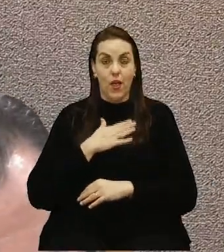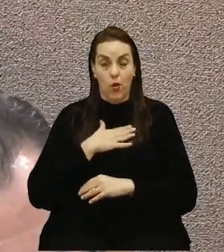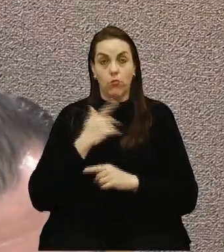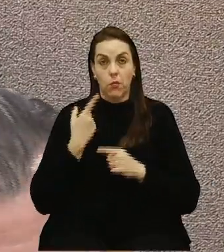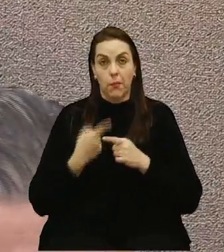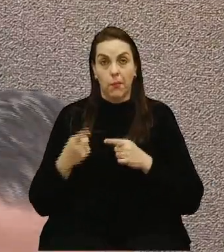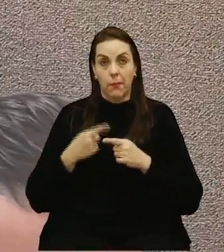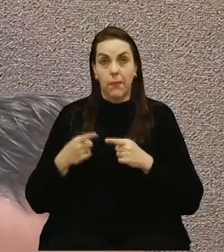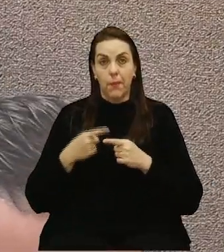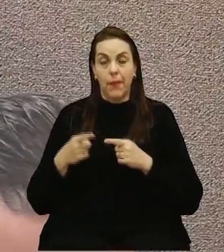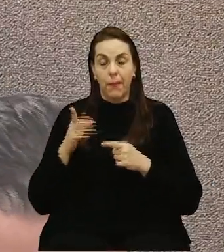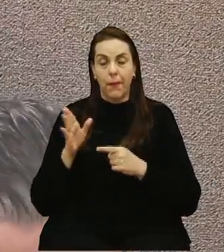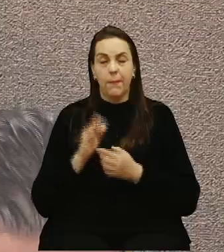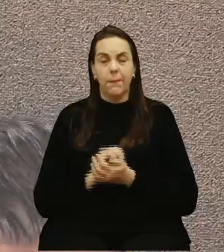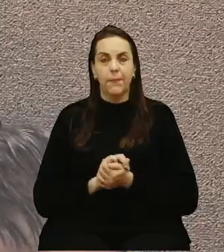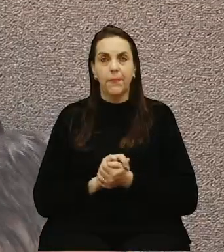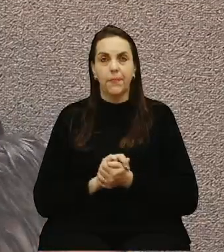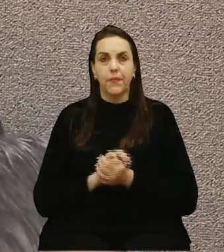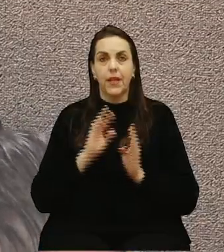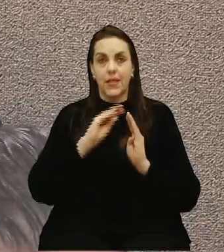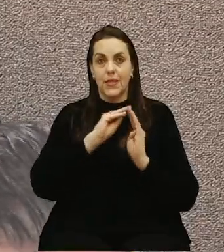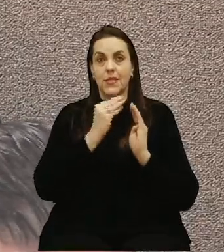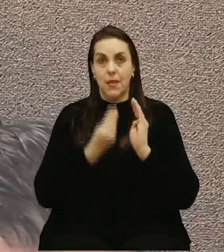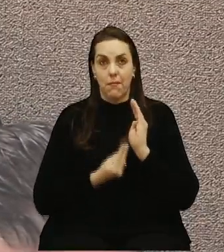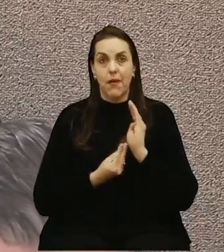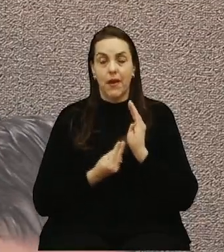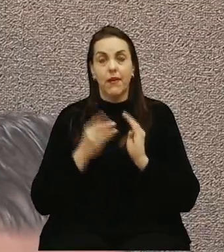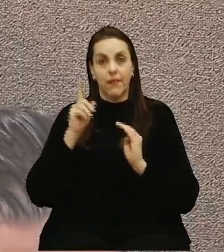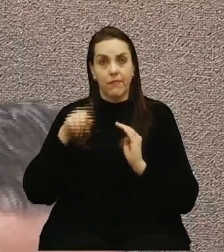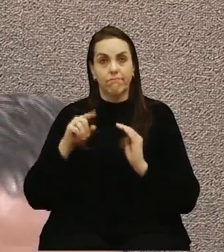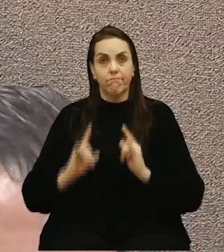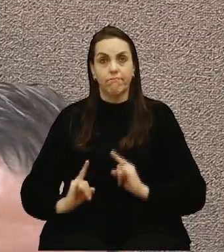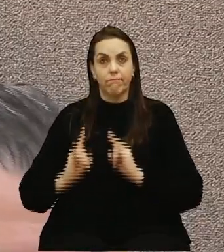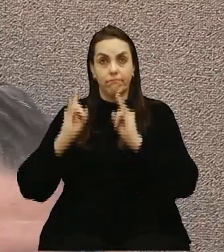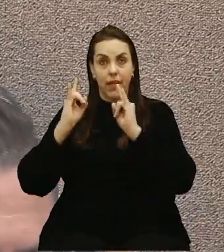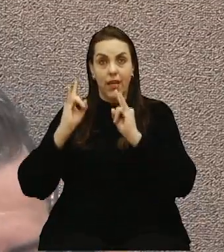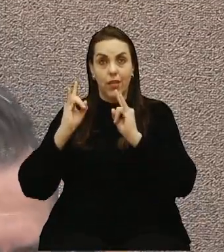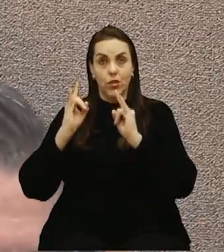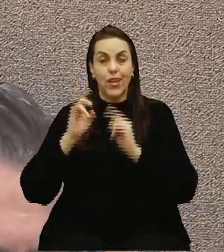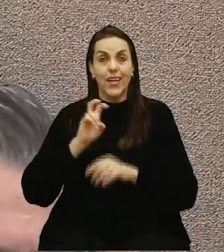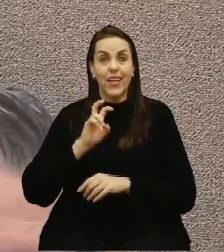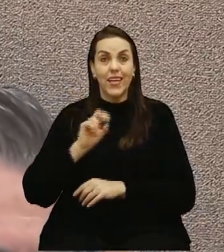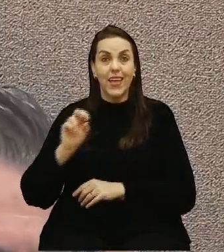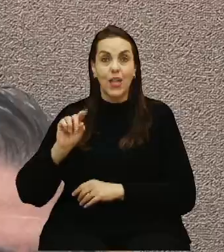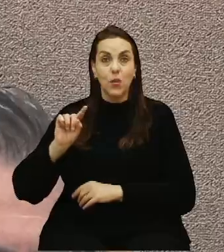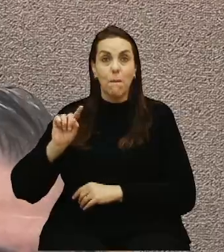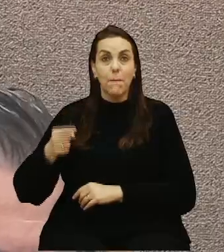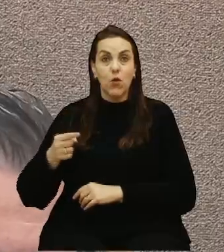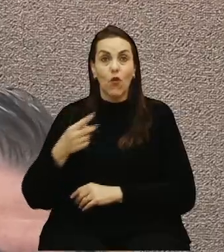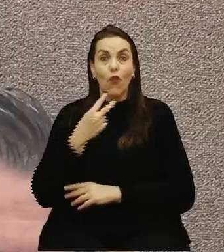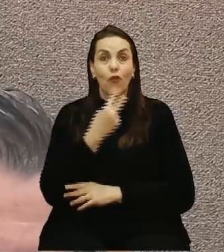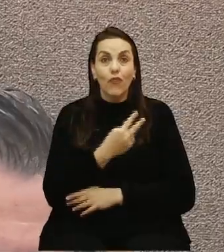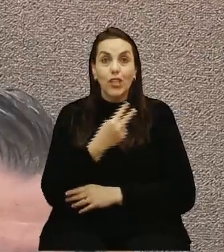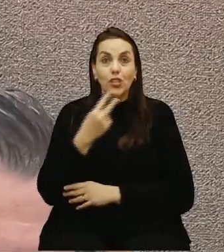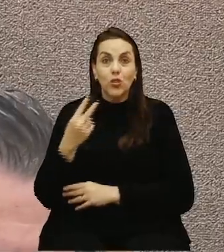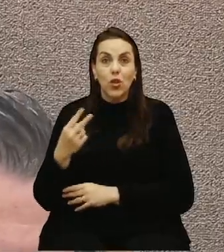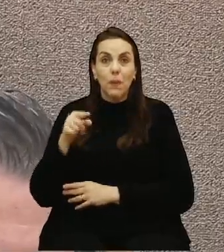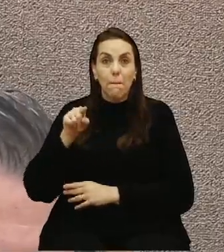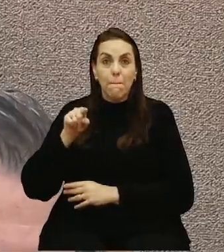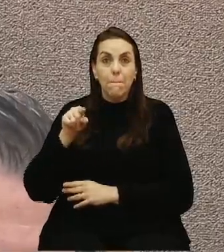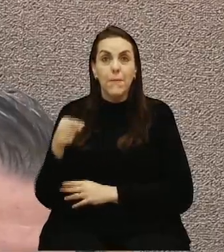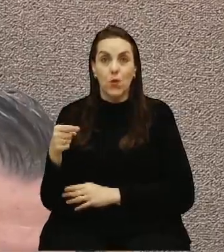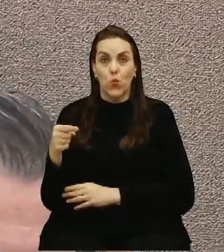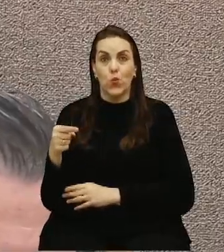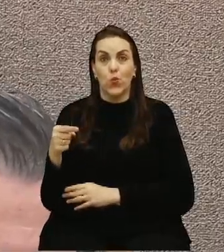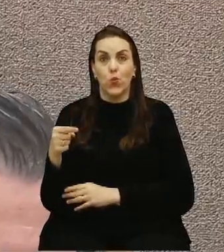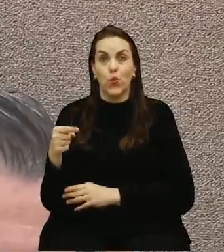problema do SAMAI num prédio que o prédio passou de 500 mil para 22 mil. 22